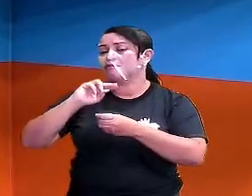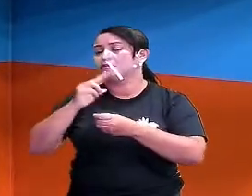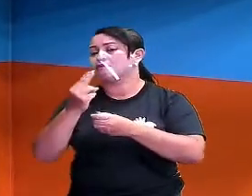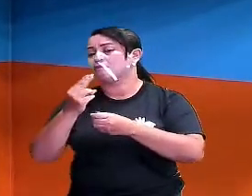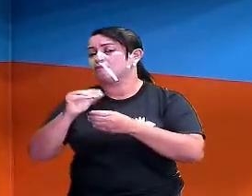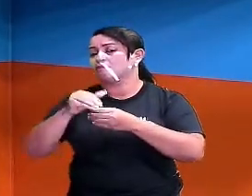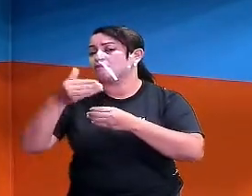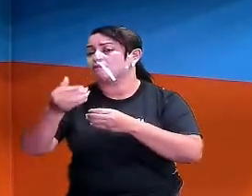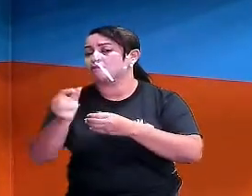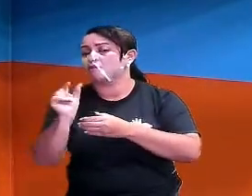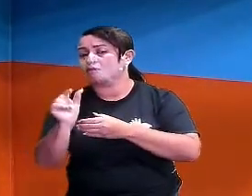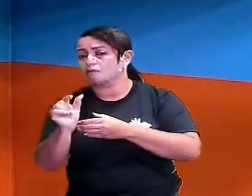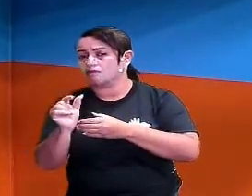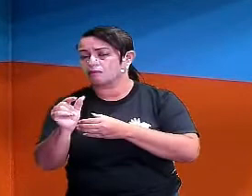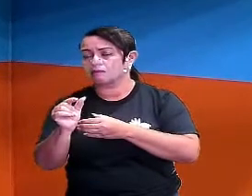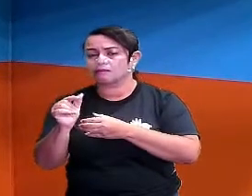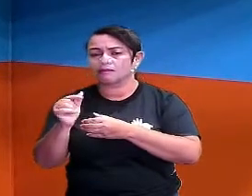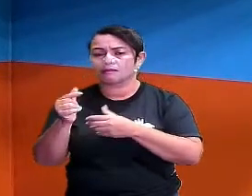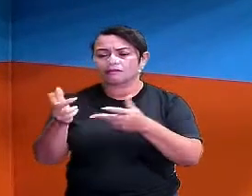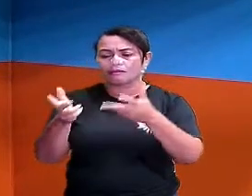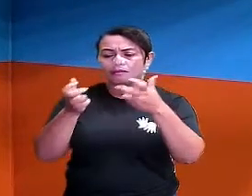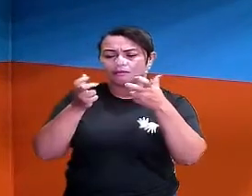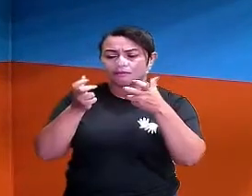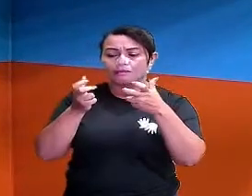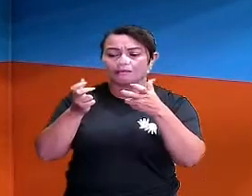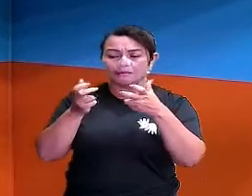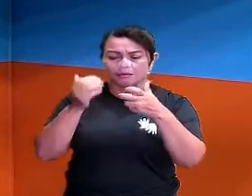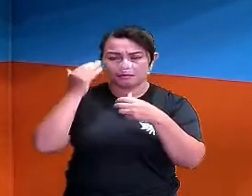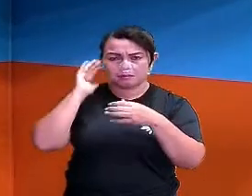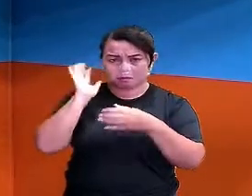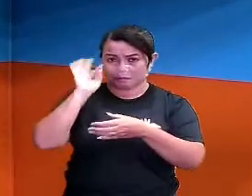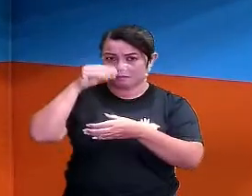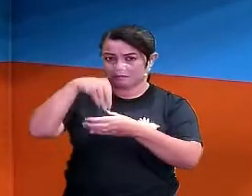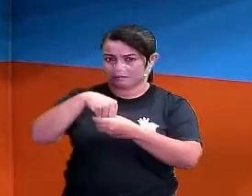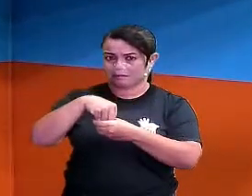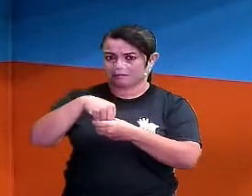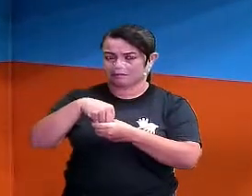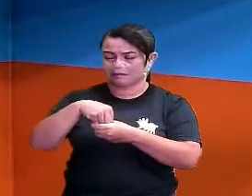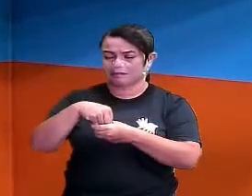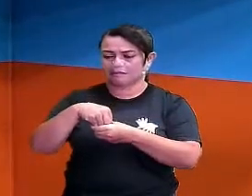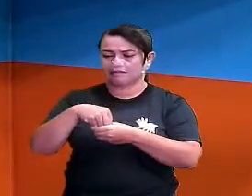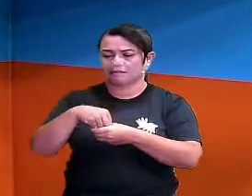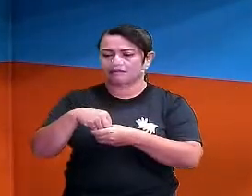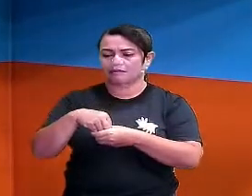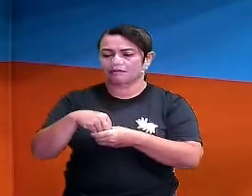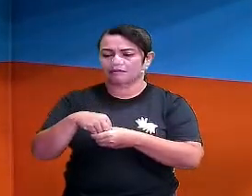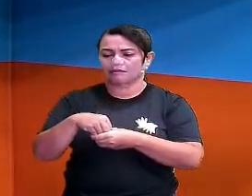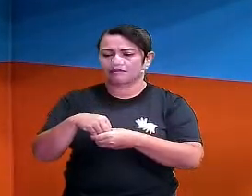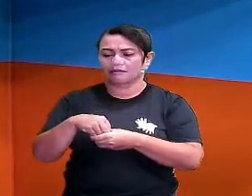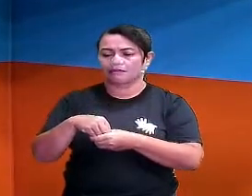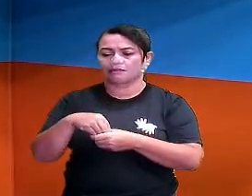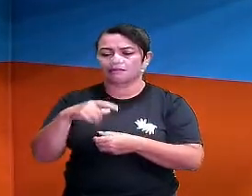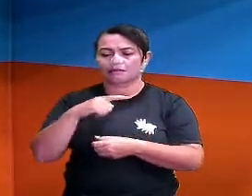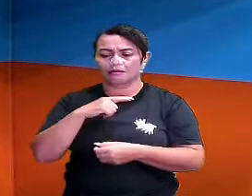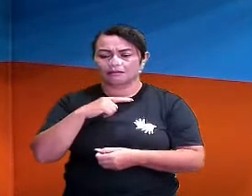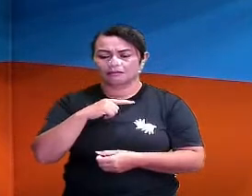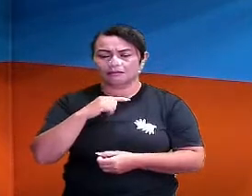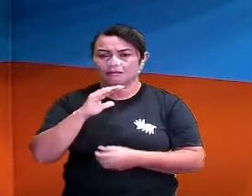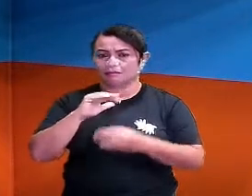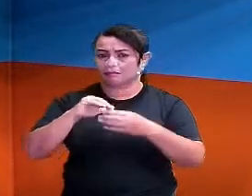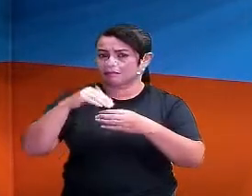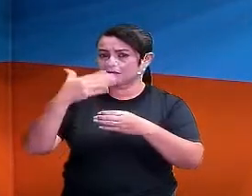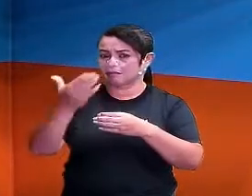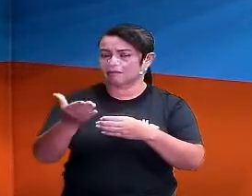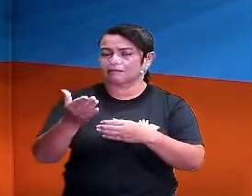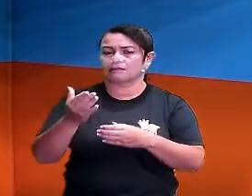O segmento de reta está ali inserido dentro desse polígono. Então, eu tenho o quê?